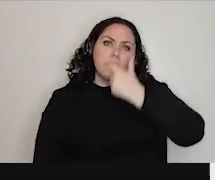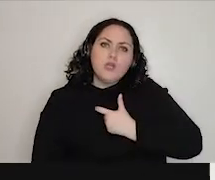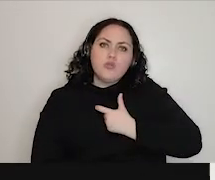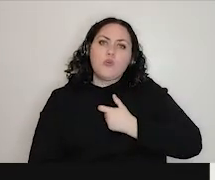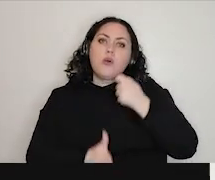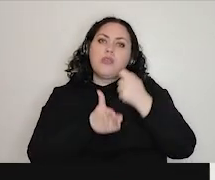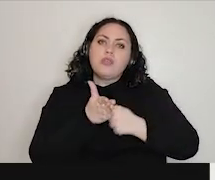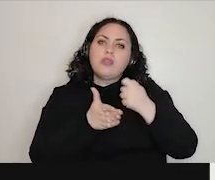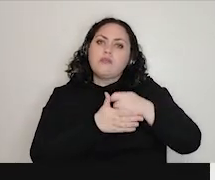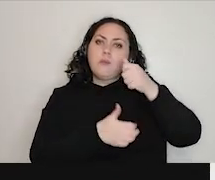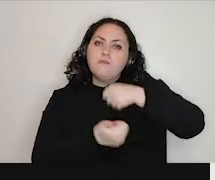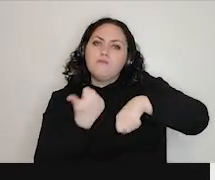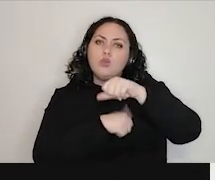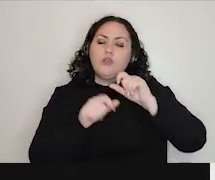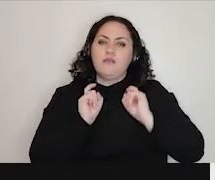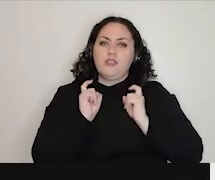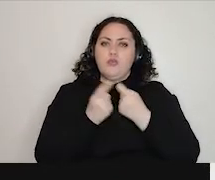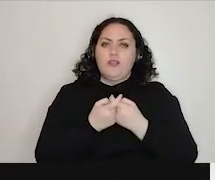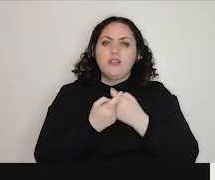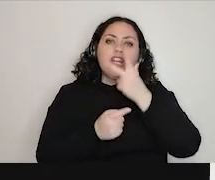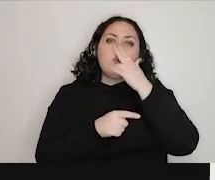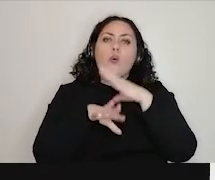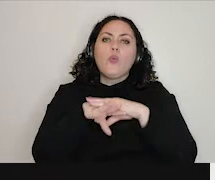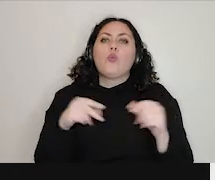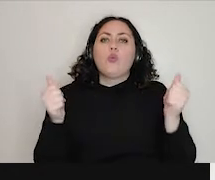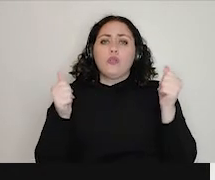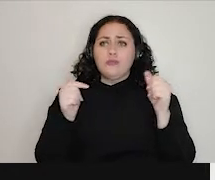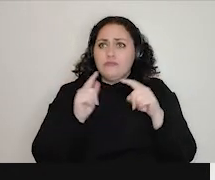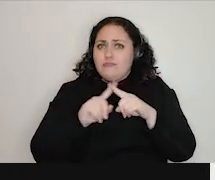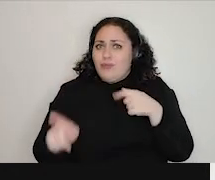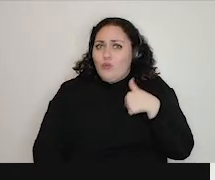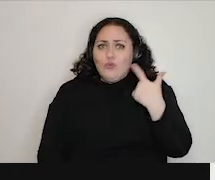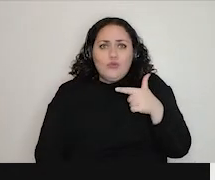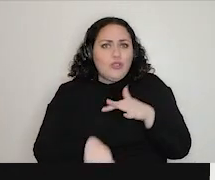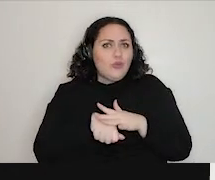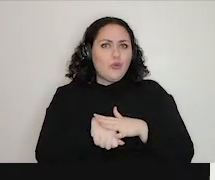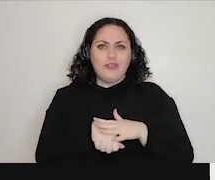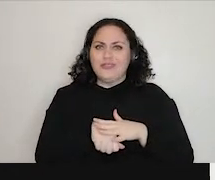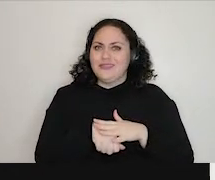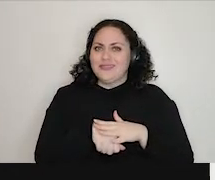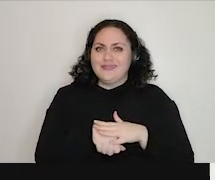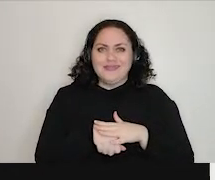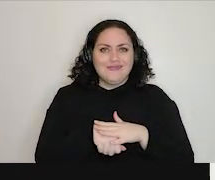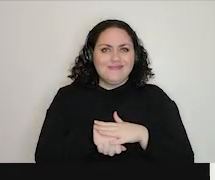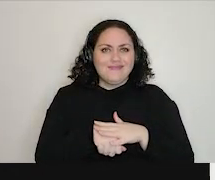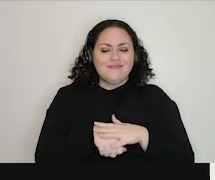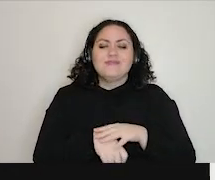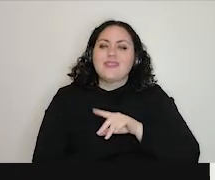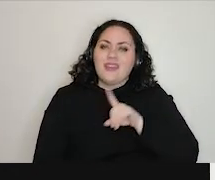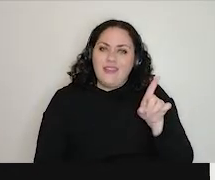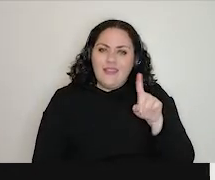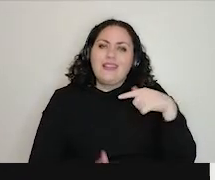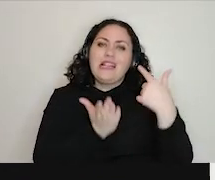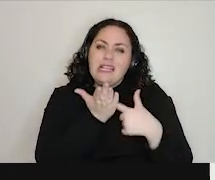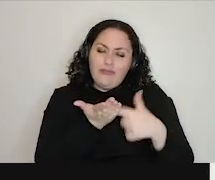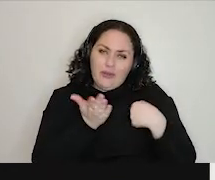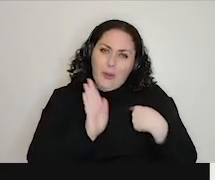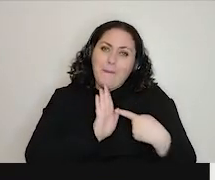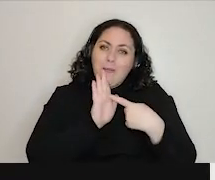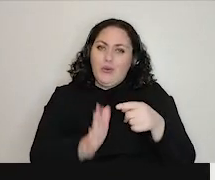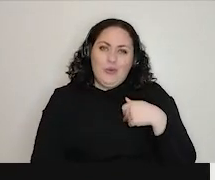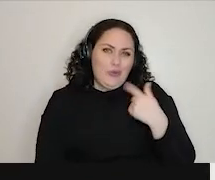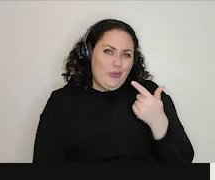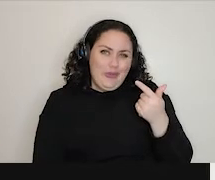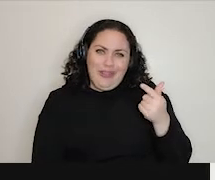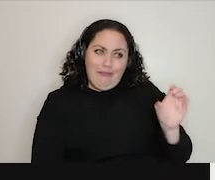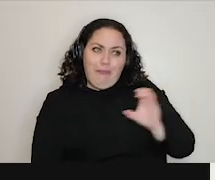para tentar curar o que não é doença. Né? Então, o livro do Jean eu trago aqui para vocês, eu não estou ganhando